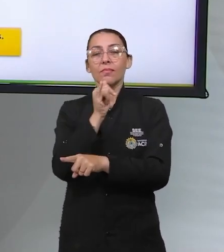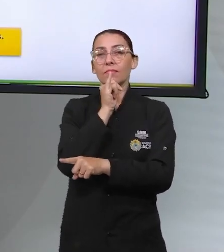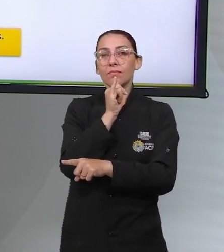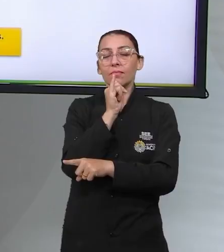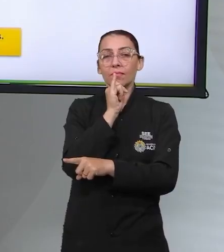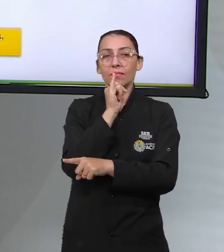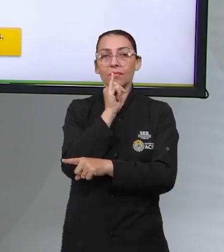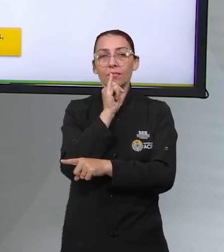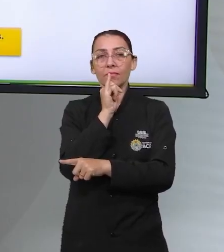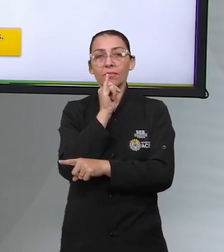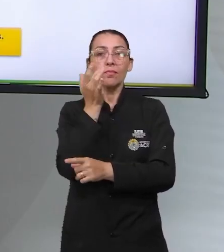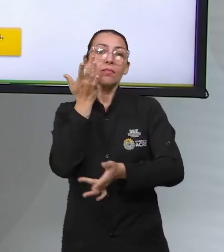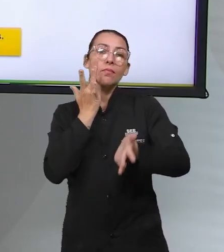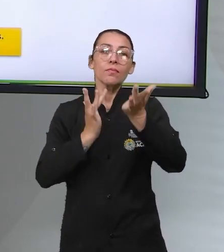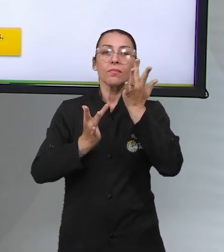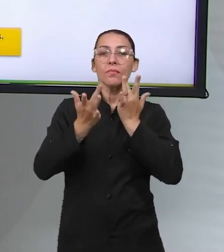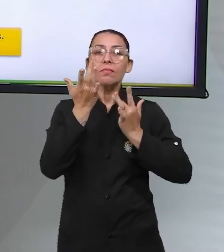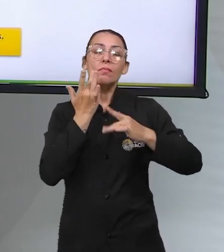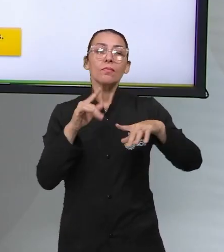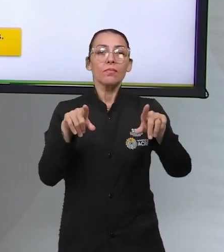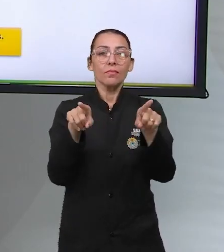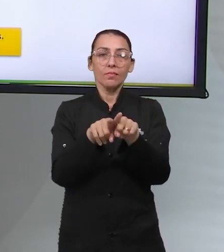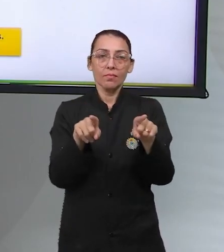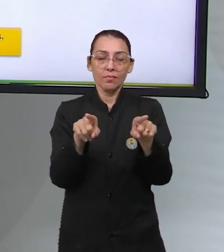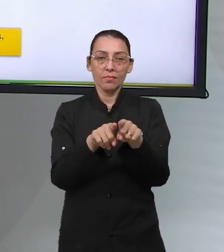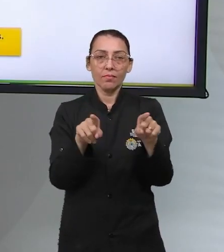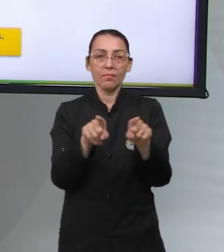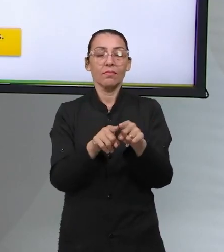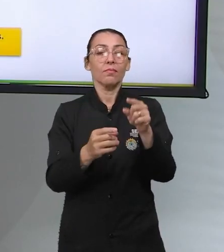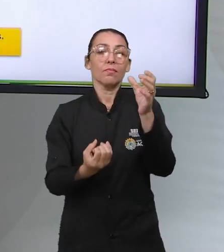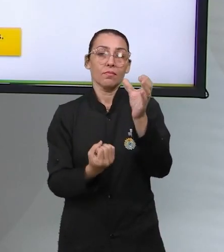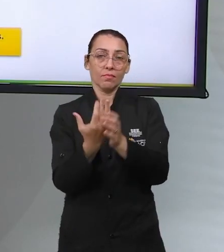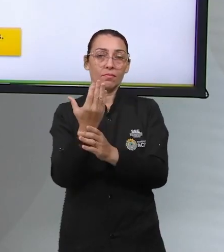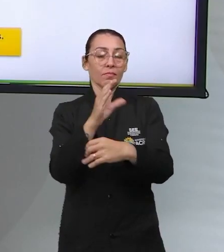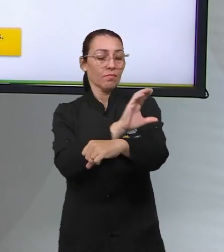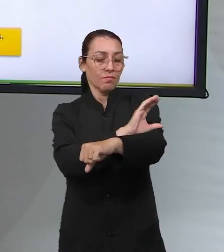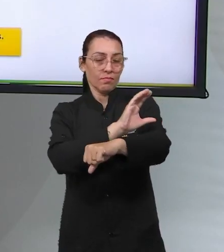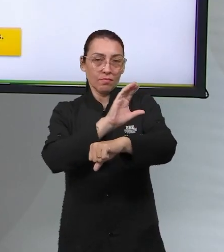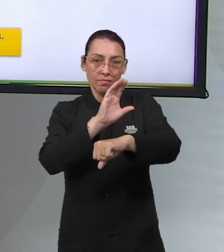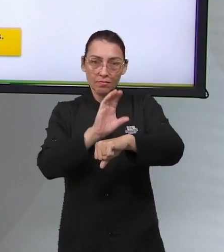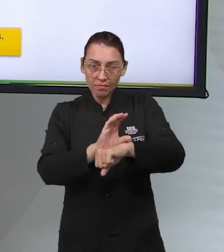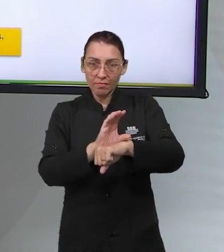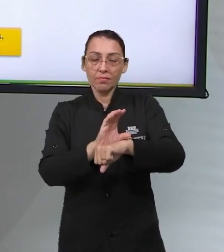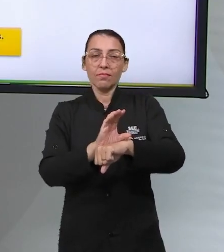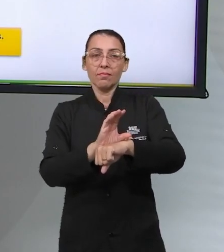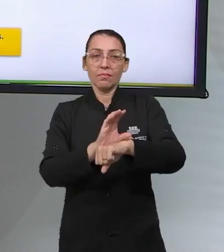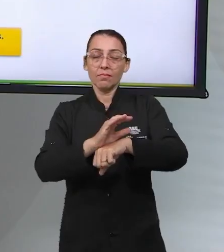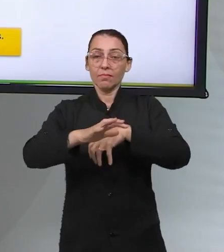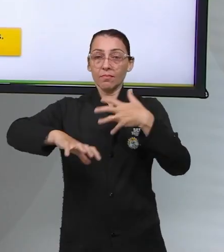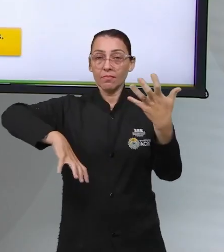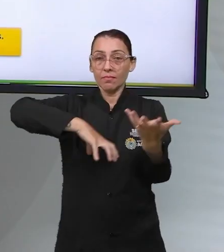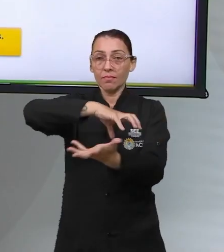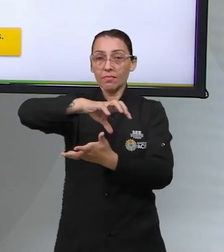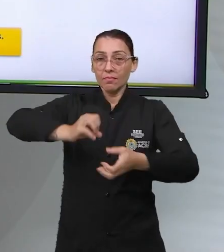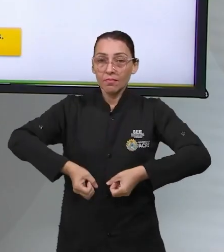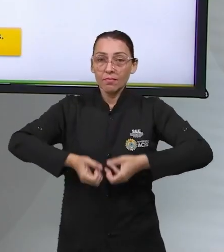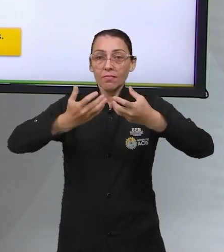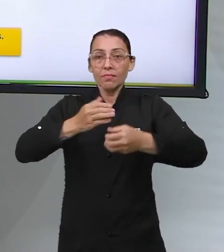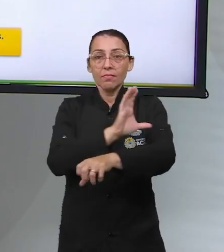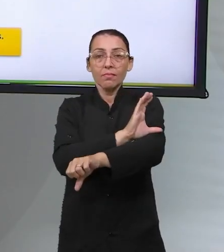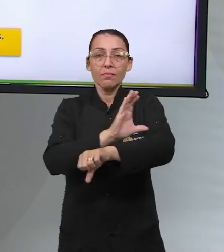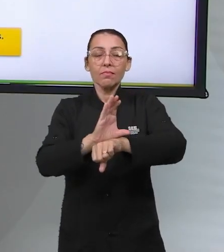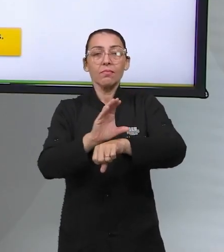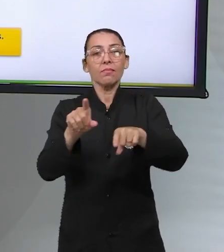exemplo, o teatro, que também é um tipo de produto cultural, é um tipo de manifestação cultural